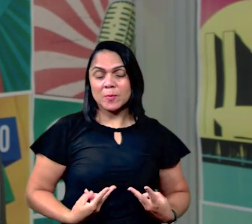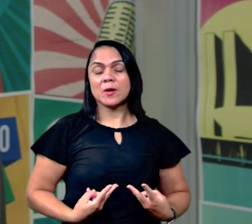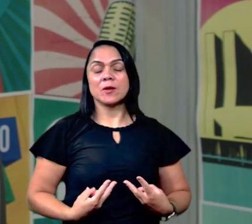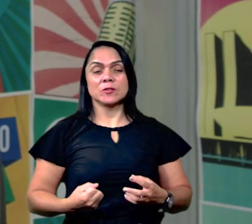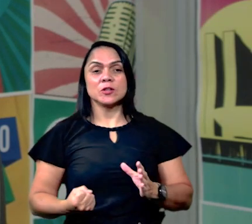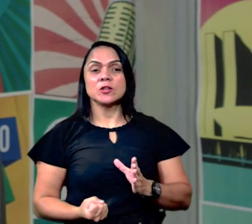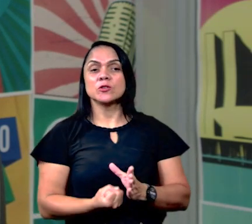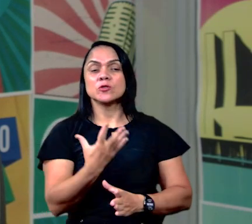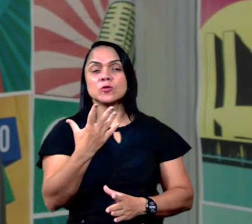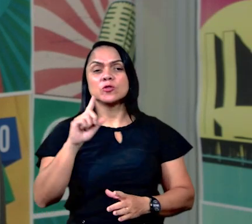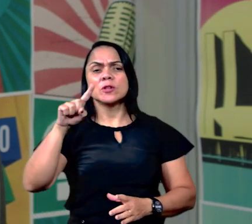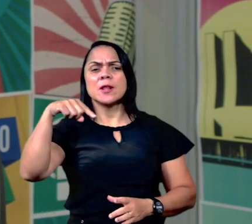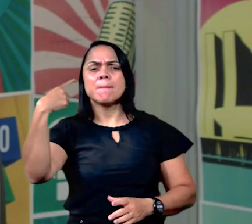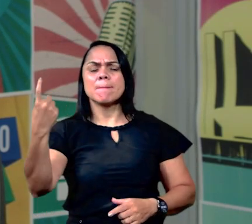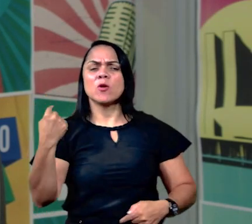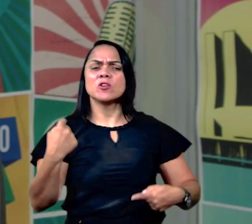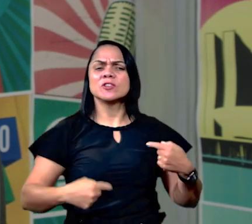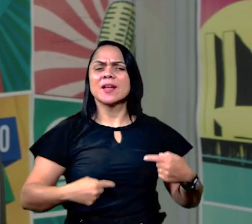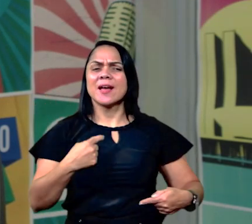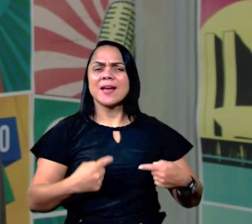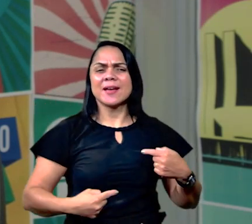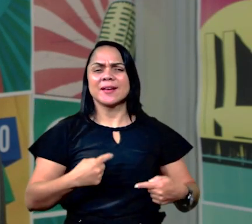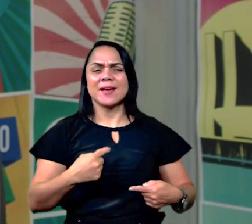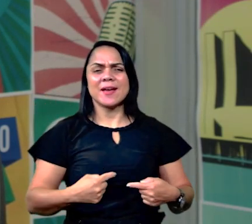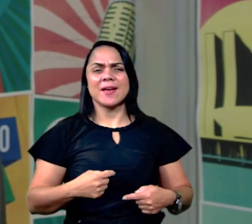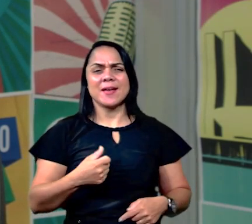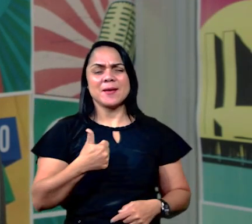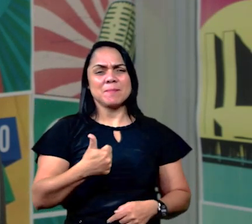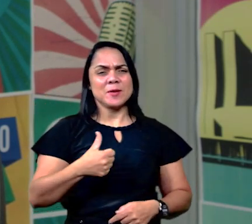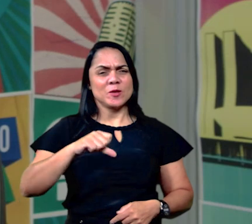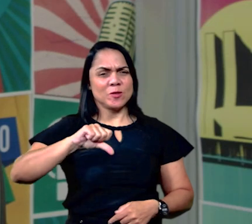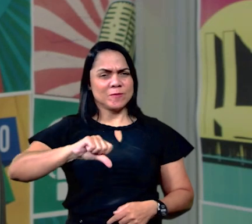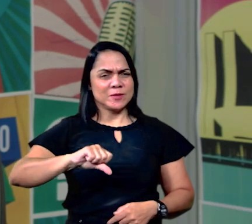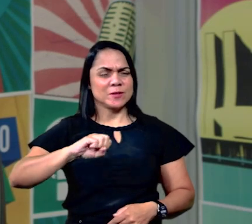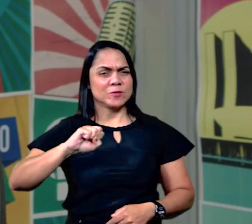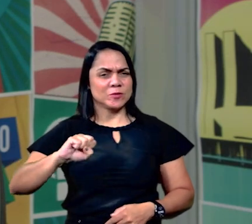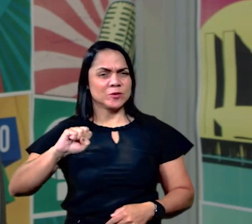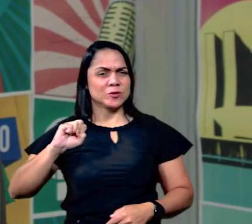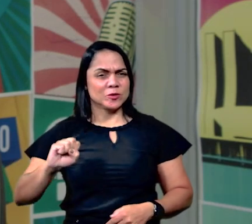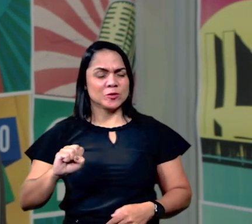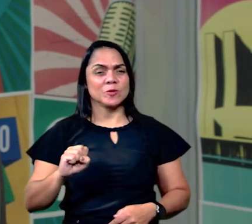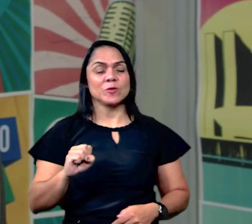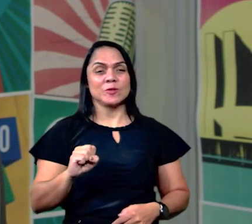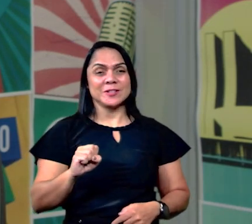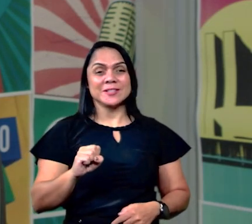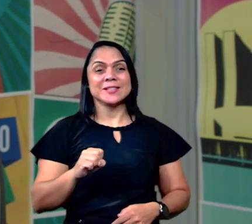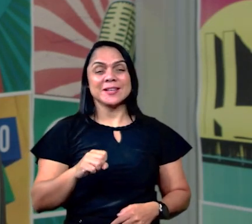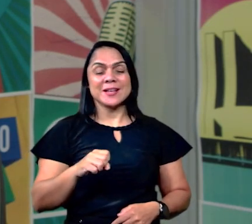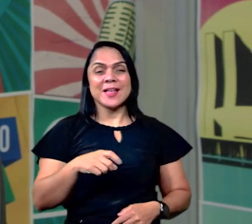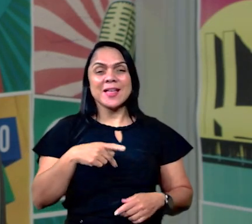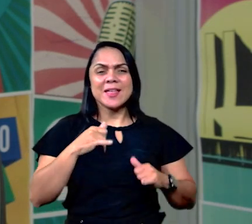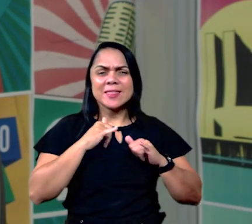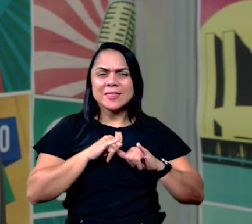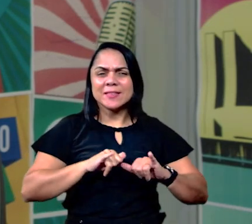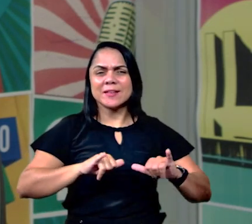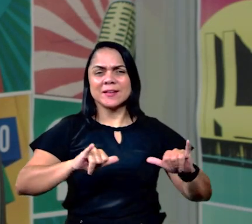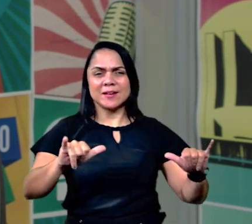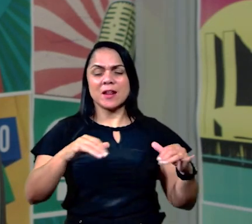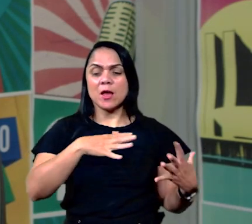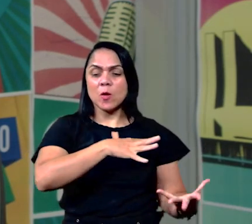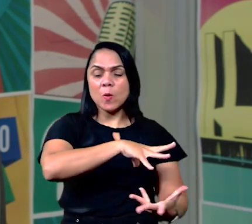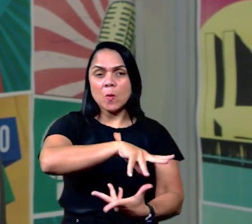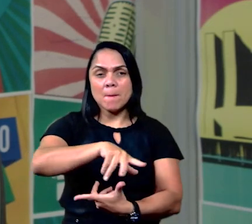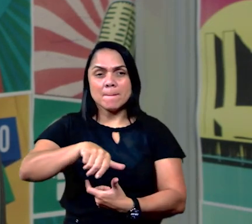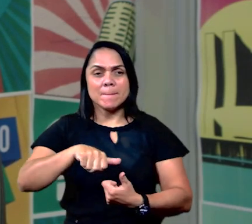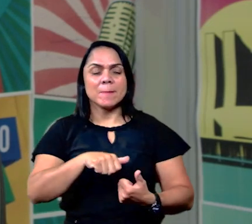pós-guerra, né, em 1948, quando a gente declara de forma global, né, a urgência e